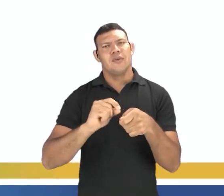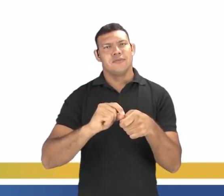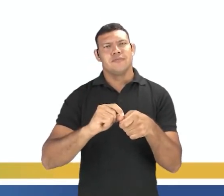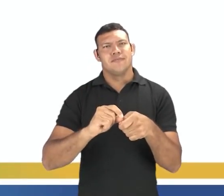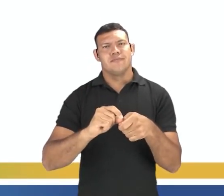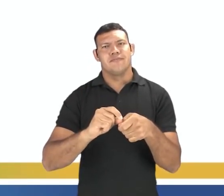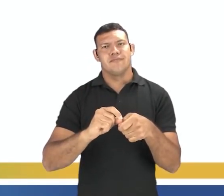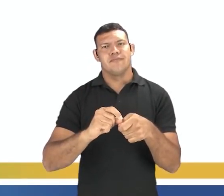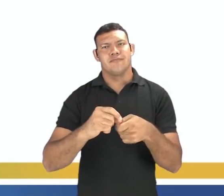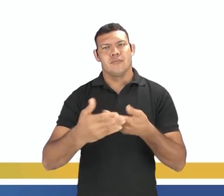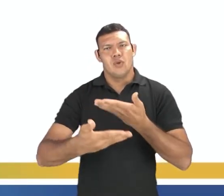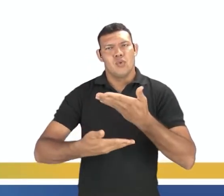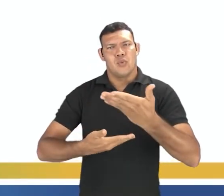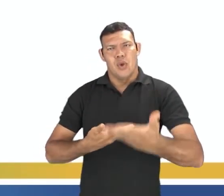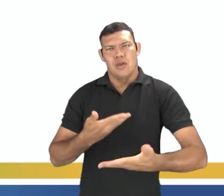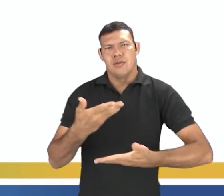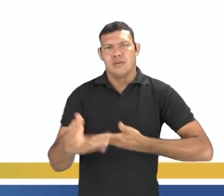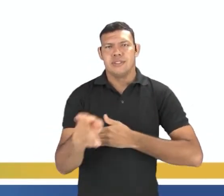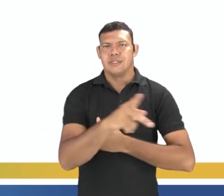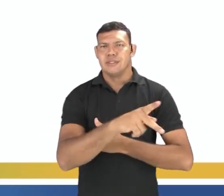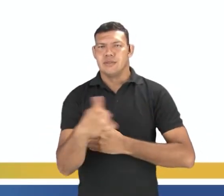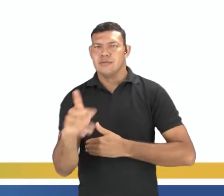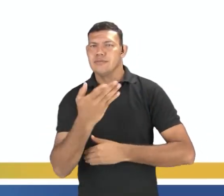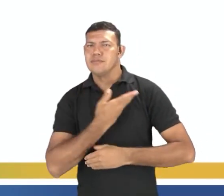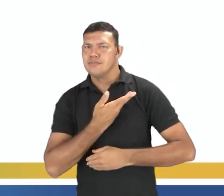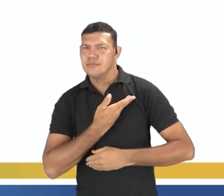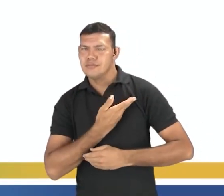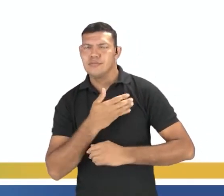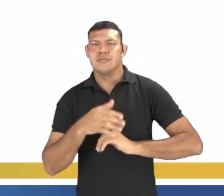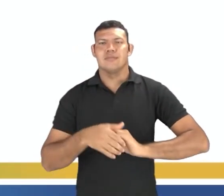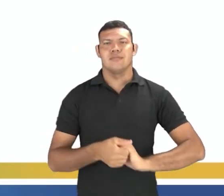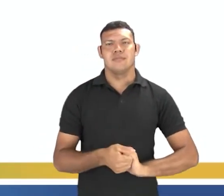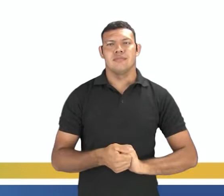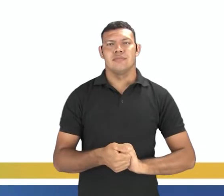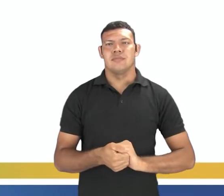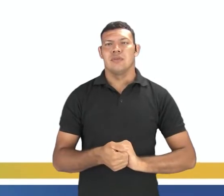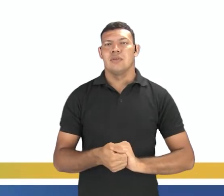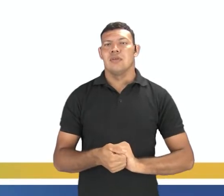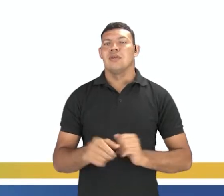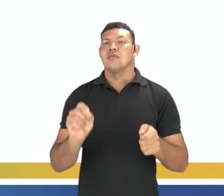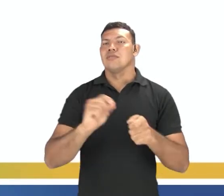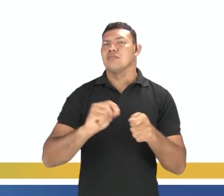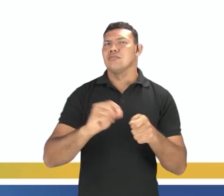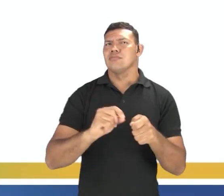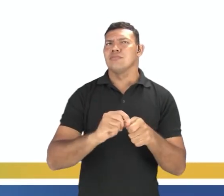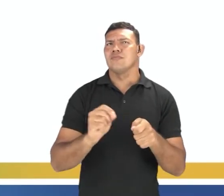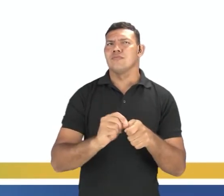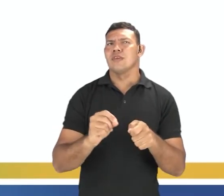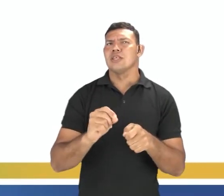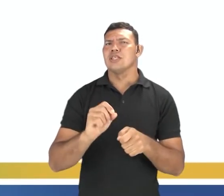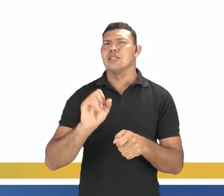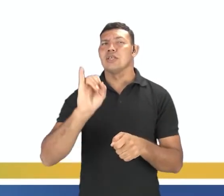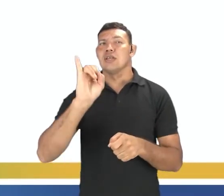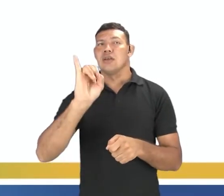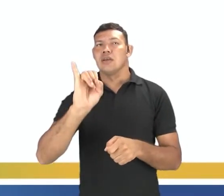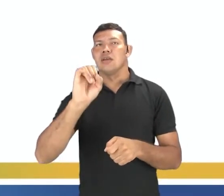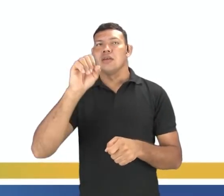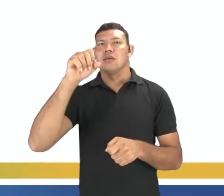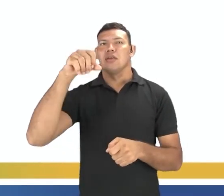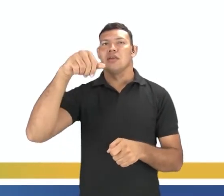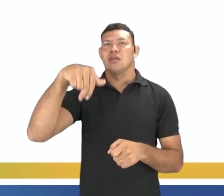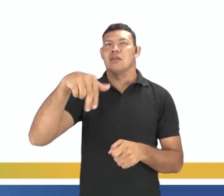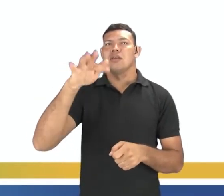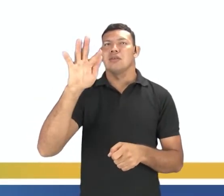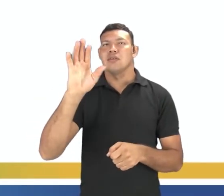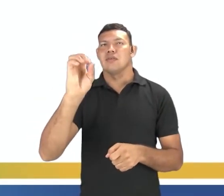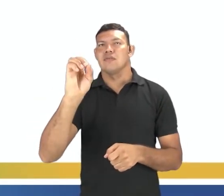e socializar com seus professores e amigos é a construção do infográfico, onde vocês vão fazer uma